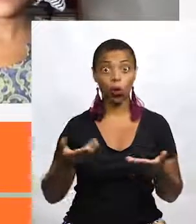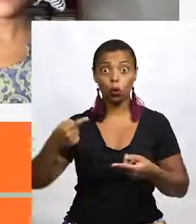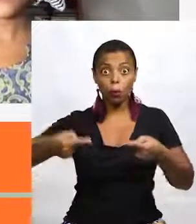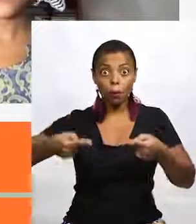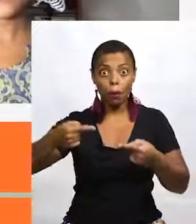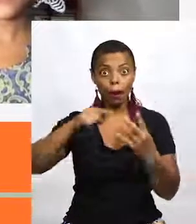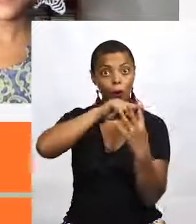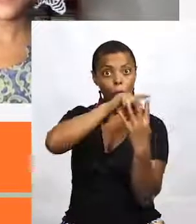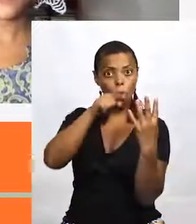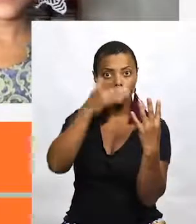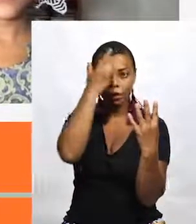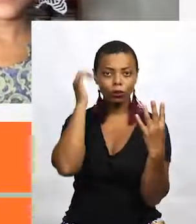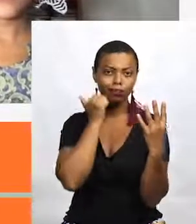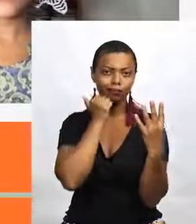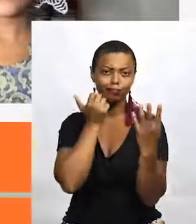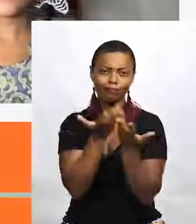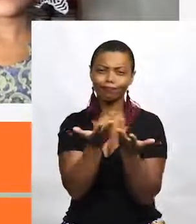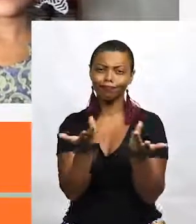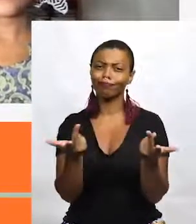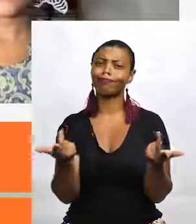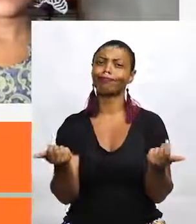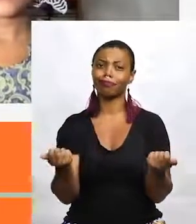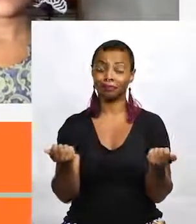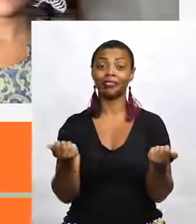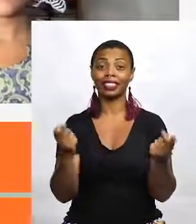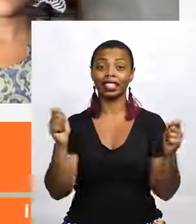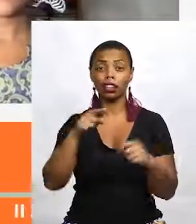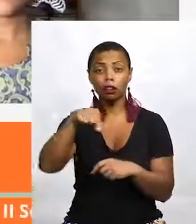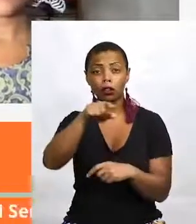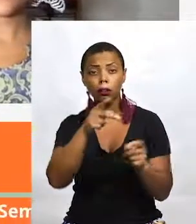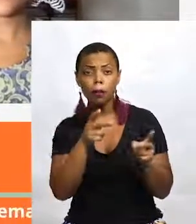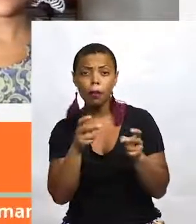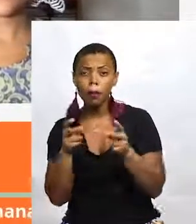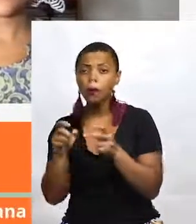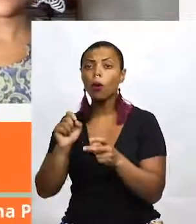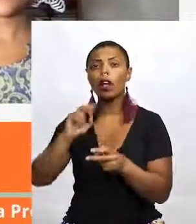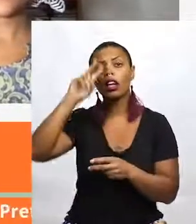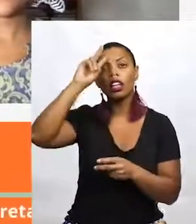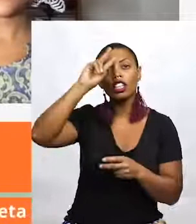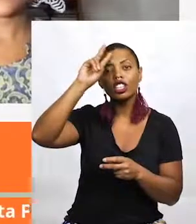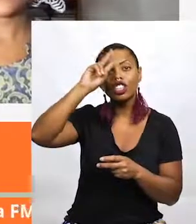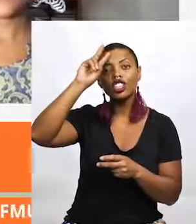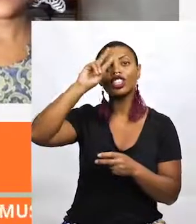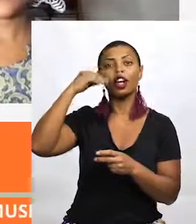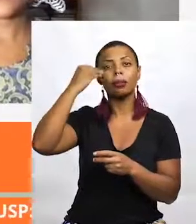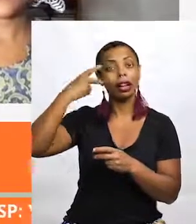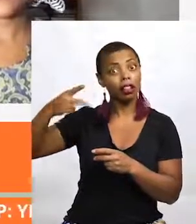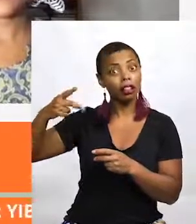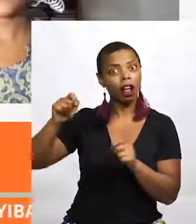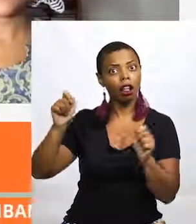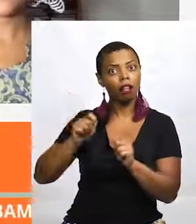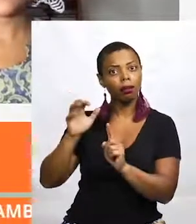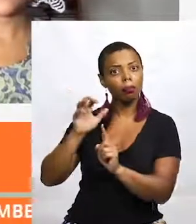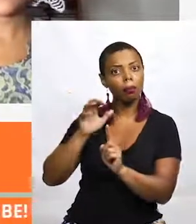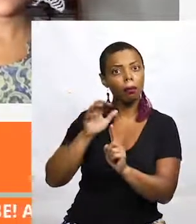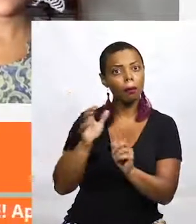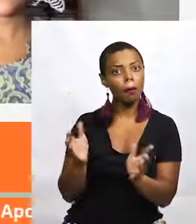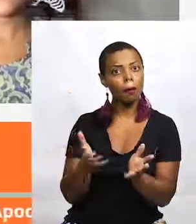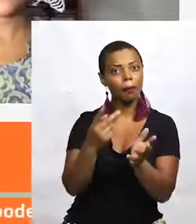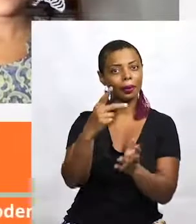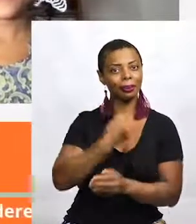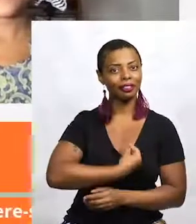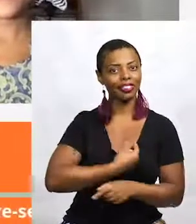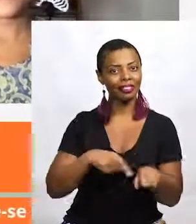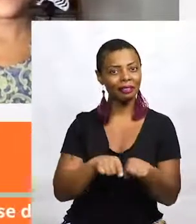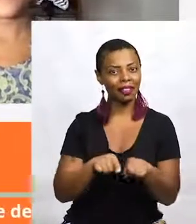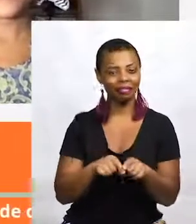incríveis e que possam observar a história e a trajetória deles como inspiração também. Vamos dar seguimento ao